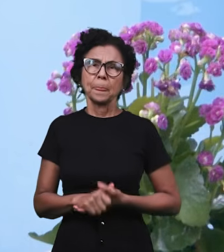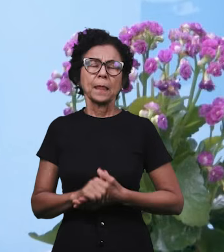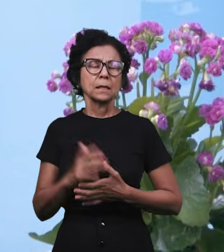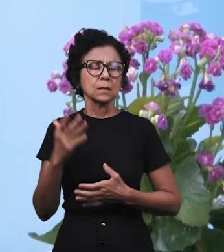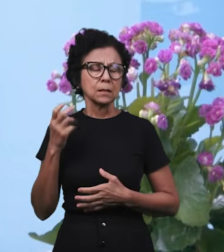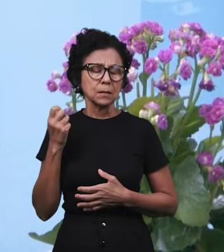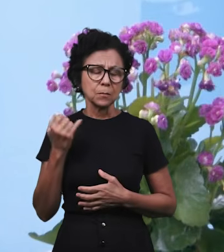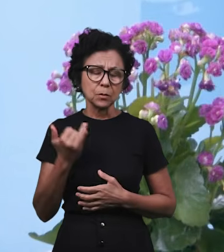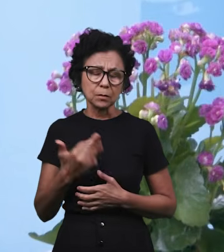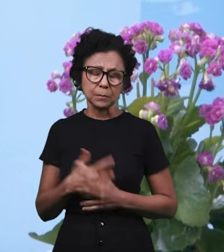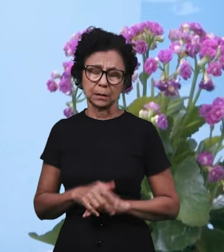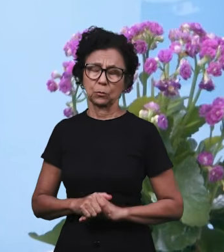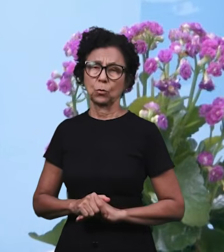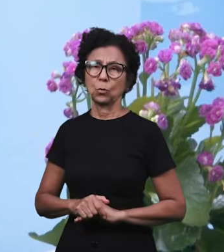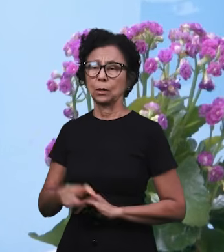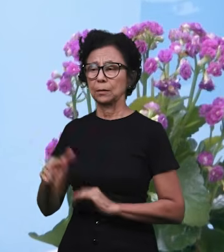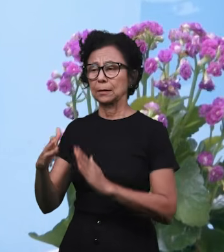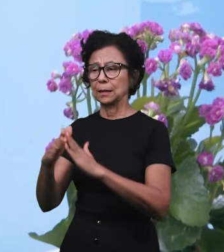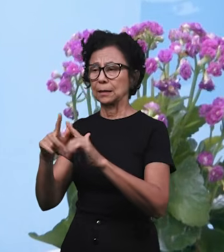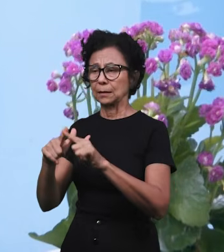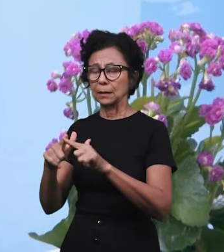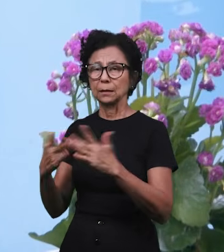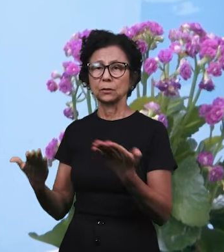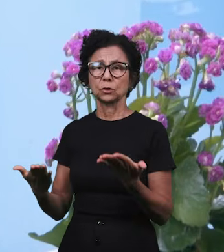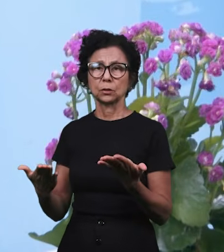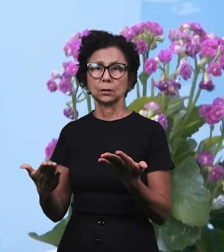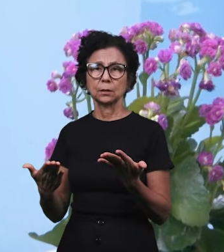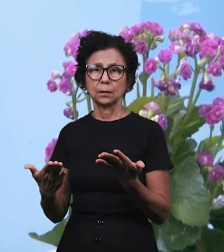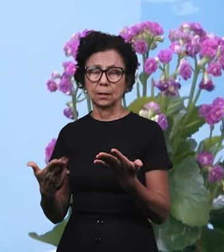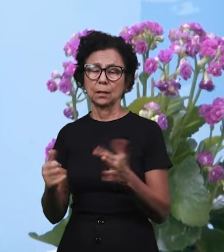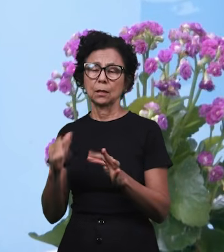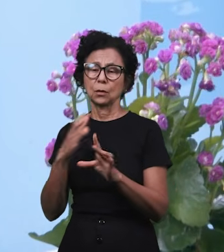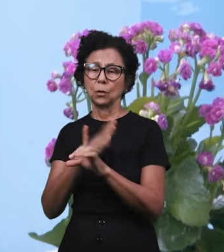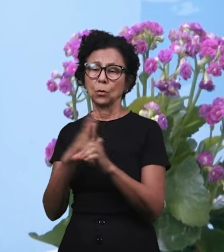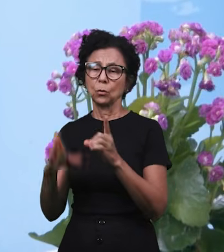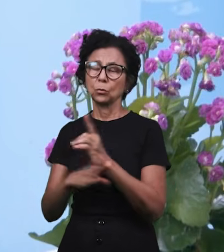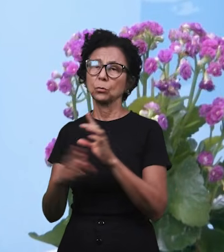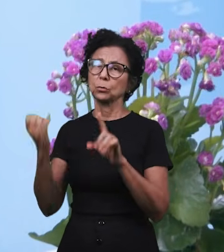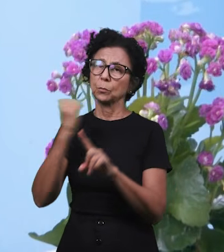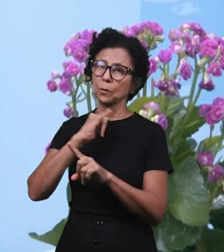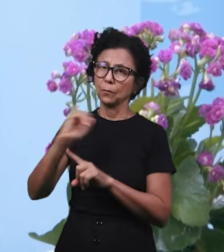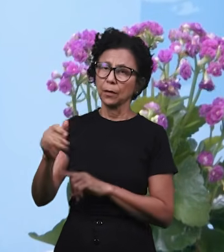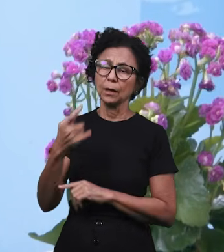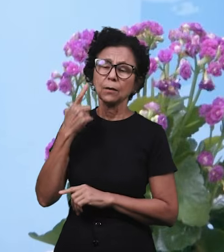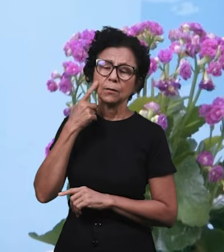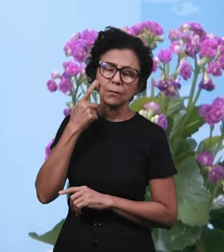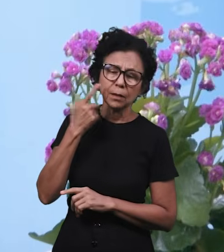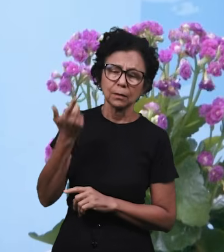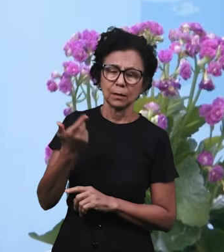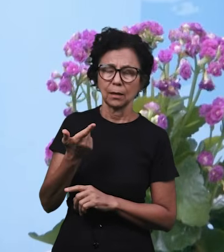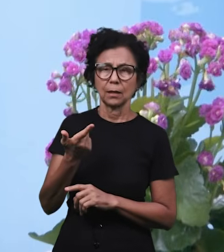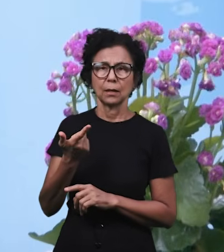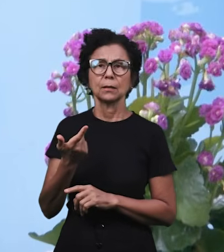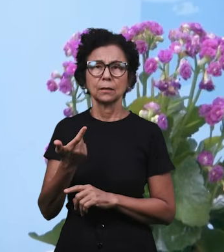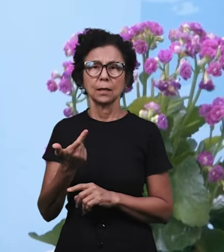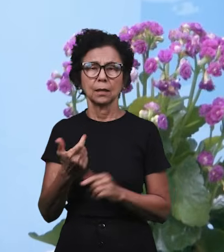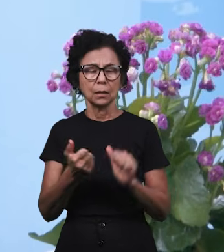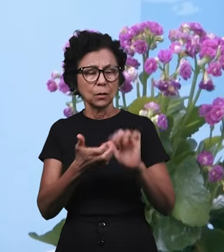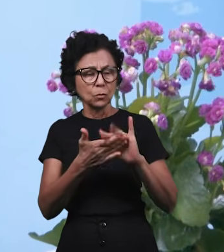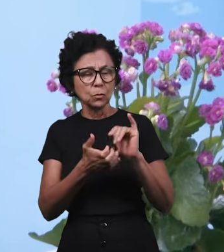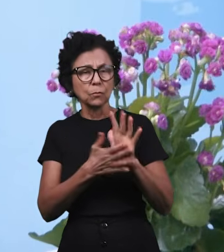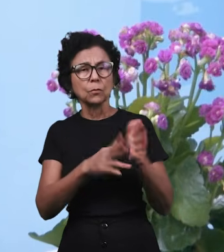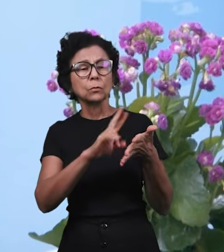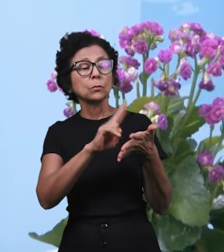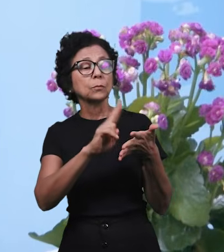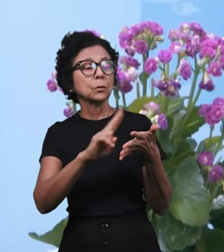culto profético, não chega o culto profético, mas pega a lista de louvores, estuda, vê ali os louvores, como é que vai ser, você poder passar para o